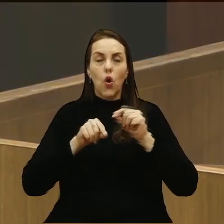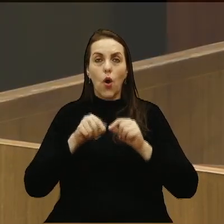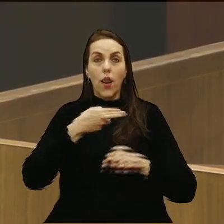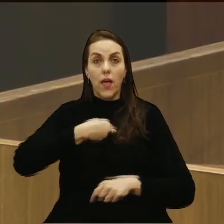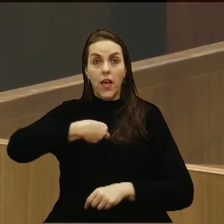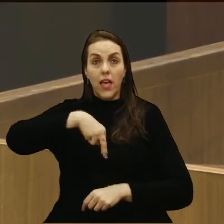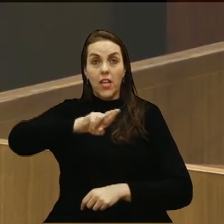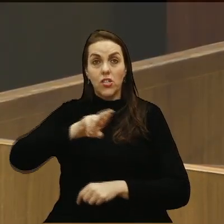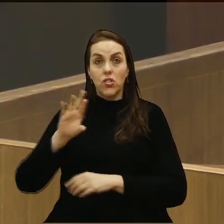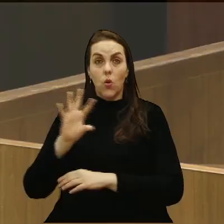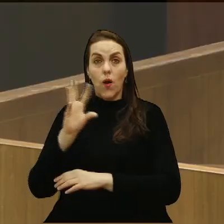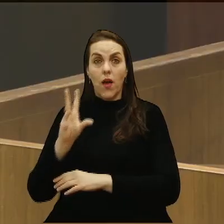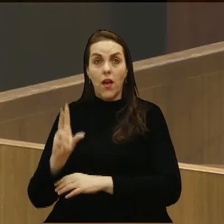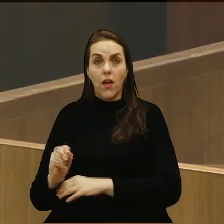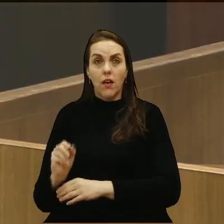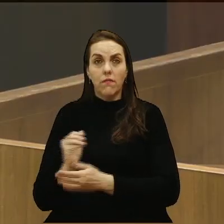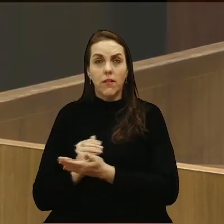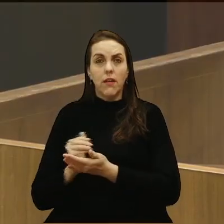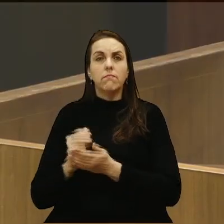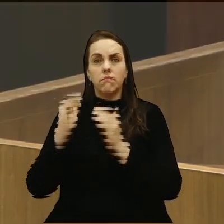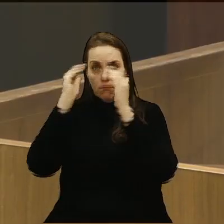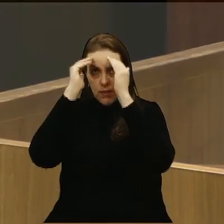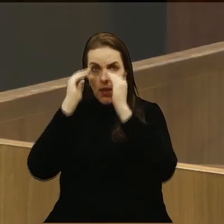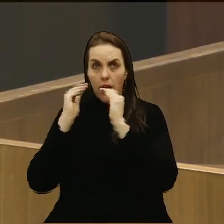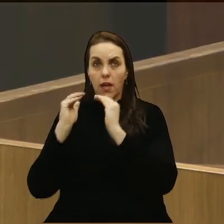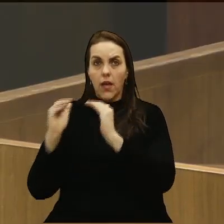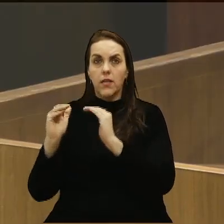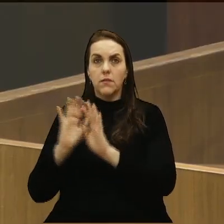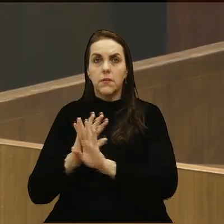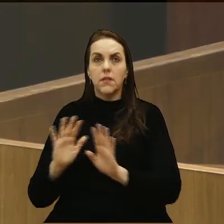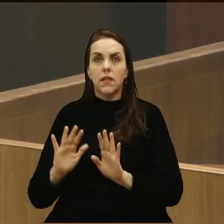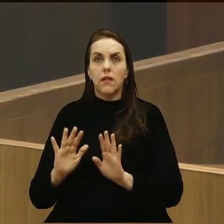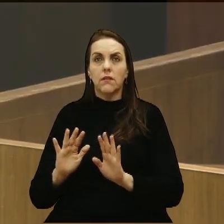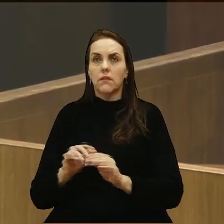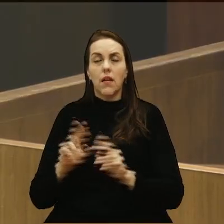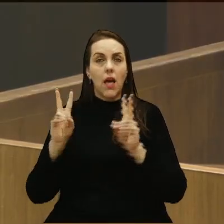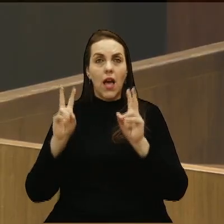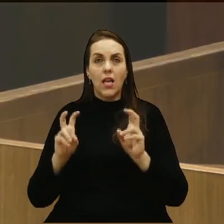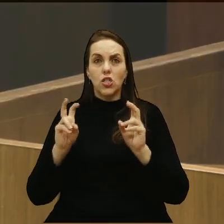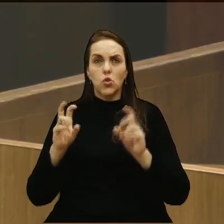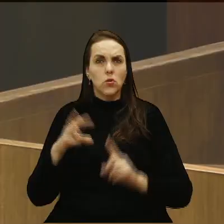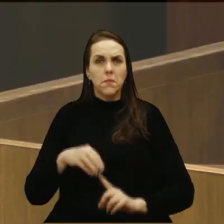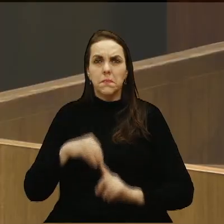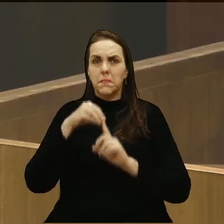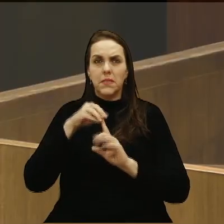matriz africana, tem que ter uma respeitabilidade. Aliás, Santo Agostinho disse que nos assuntos essenciais,